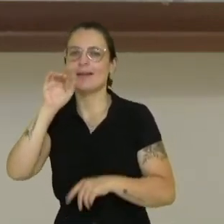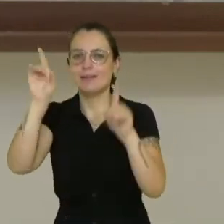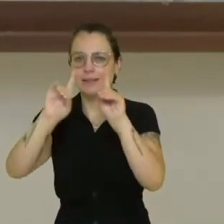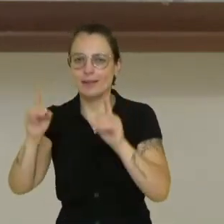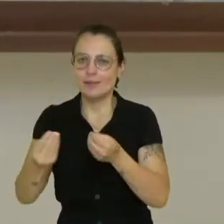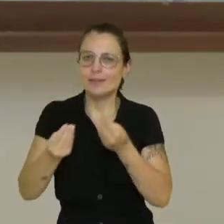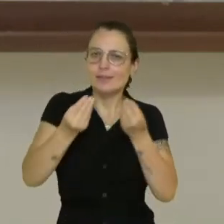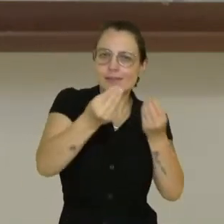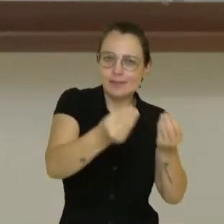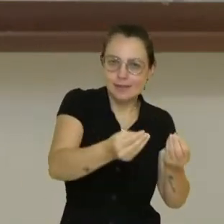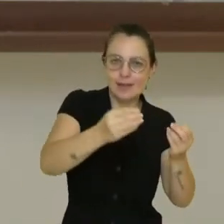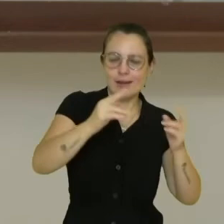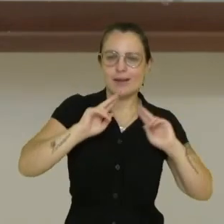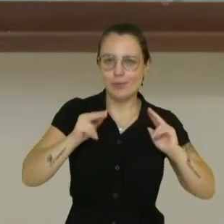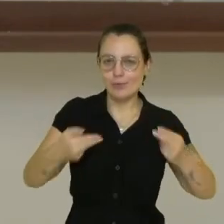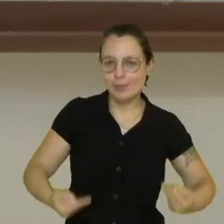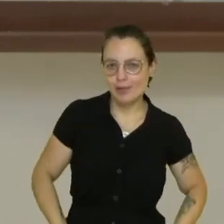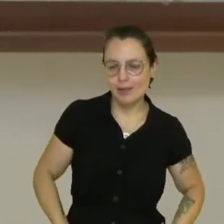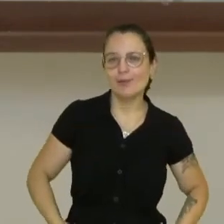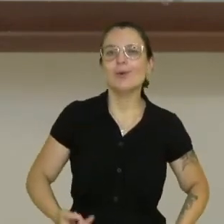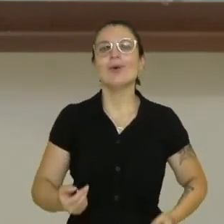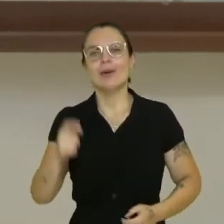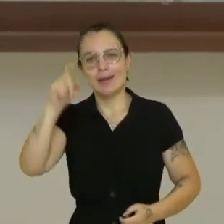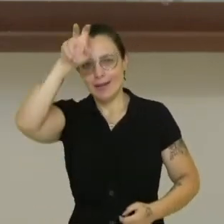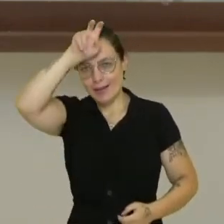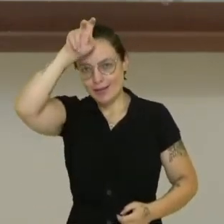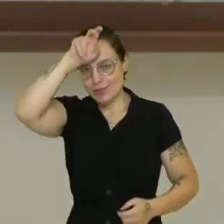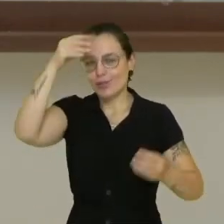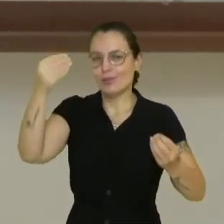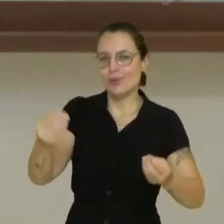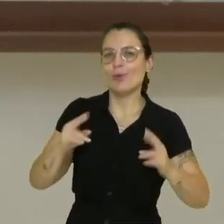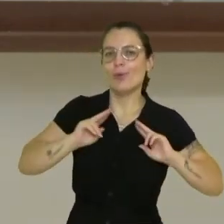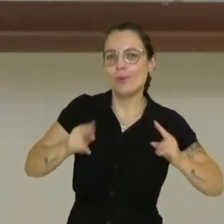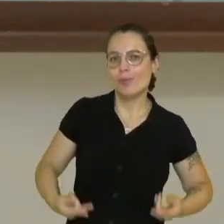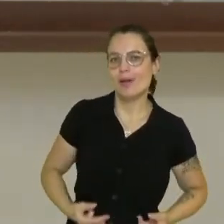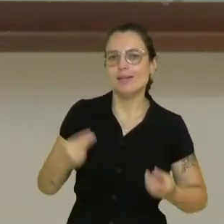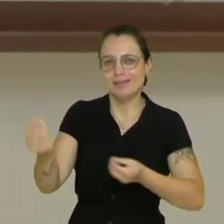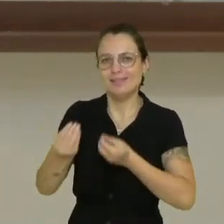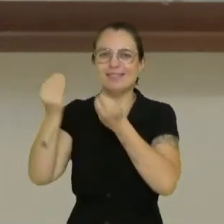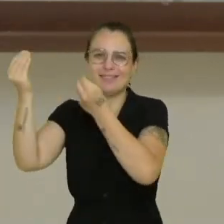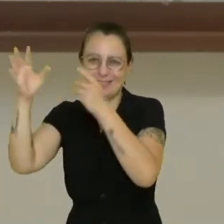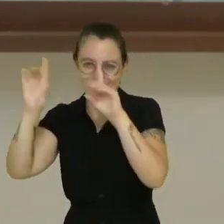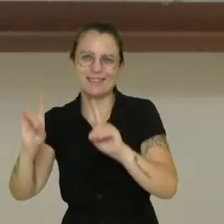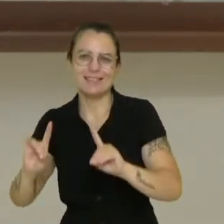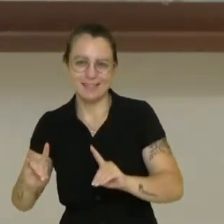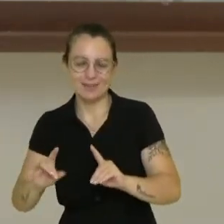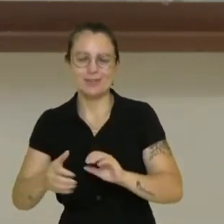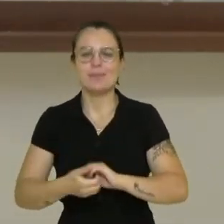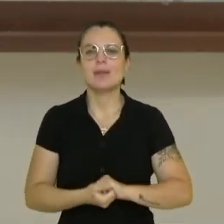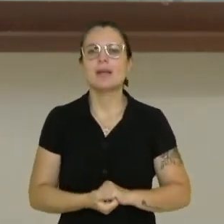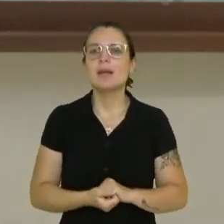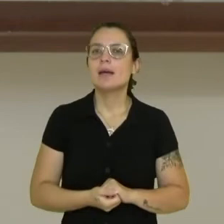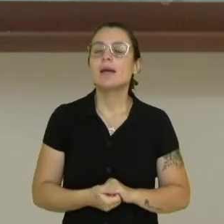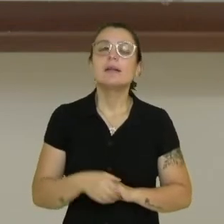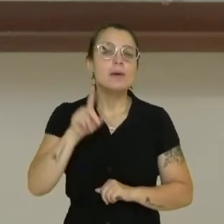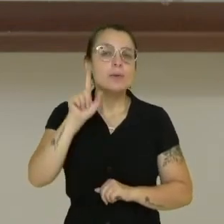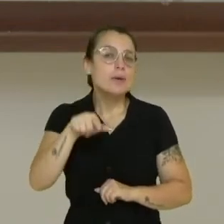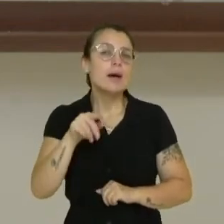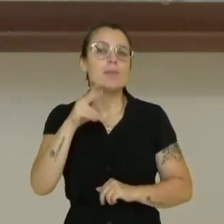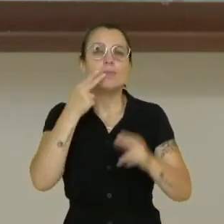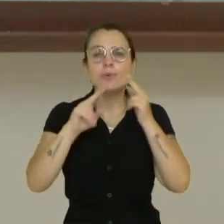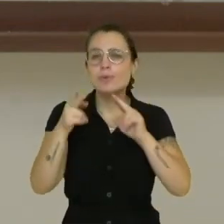a algo específico na sua cultura, para justificar a sua existência. Mas o mais importante é que a música